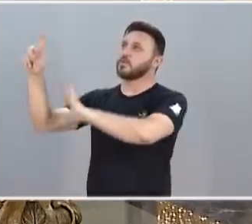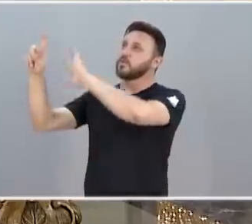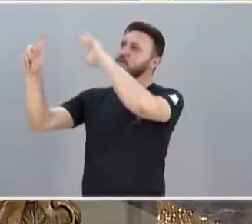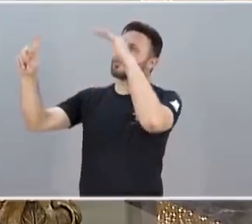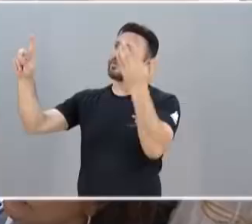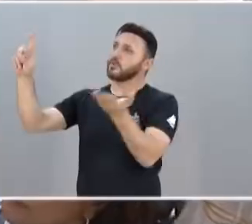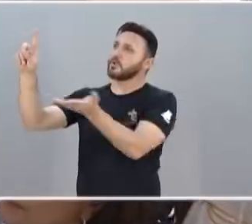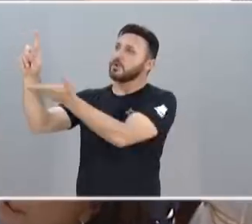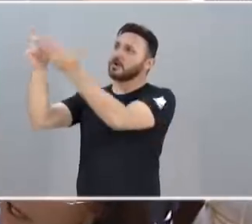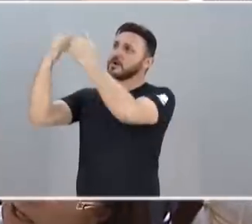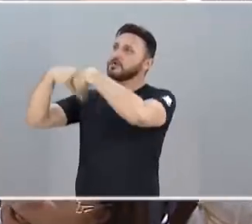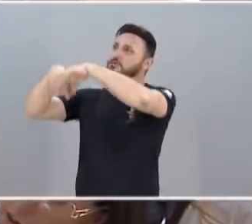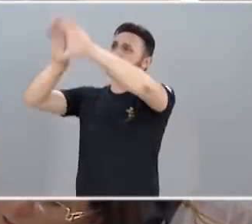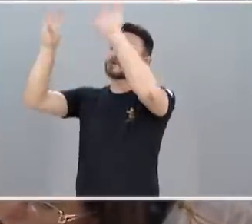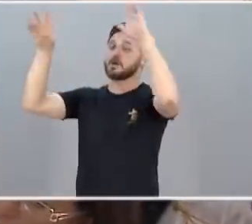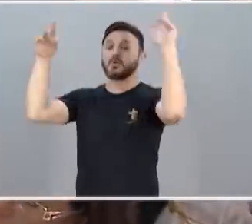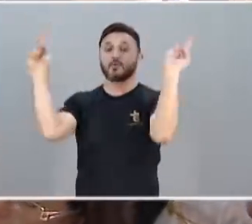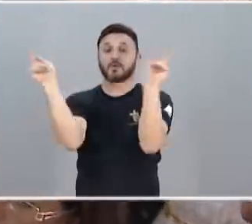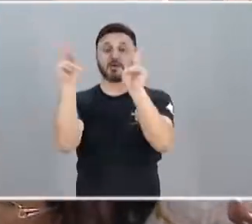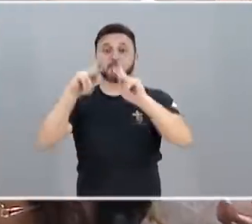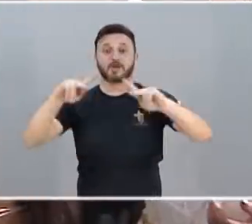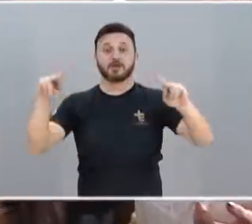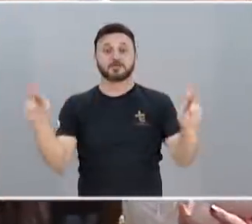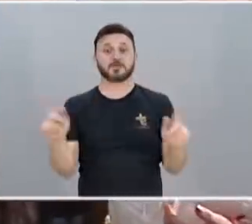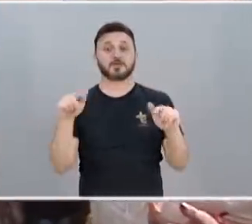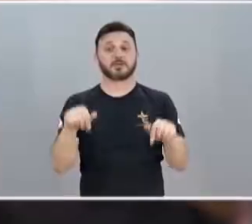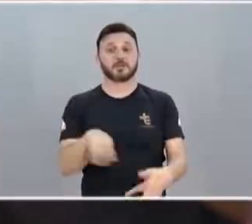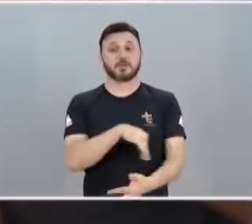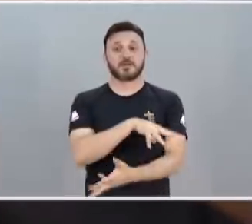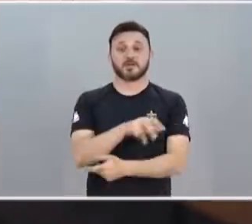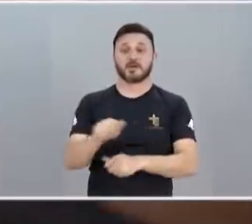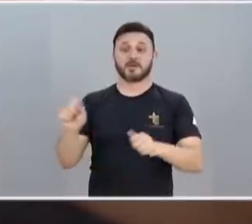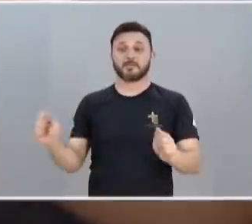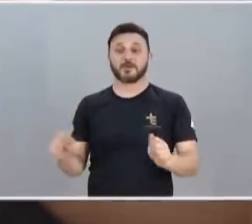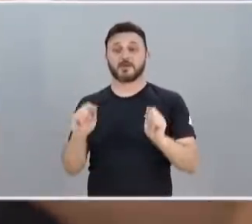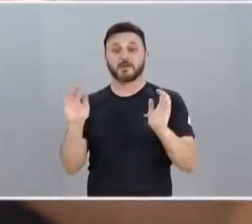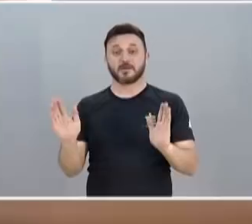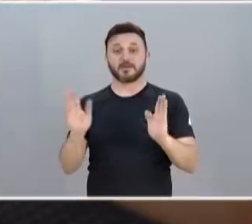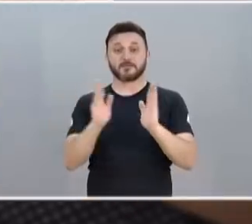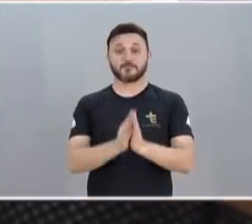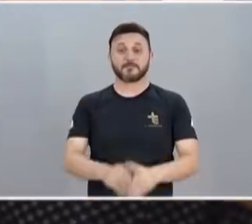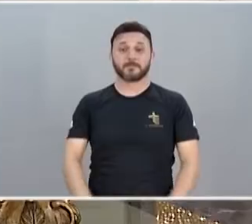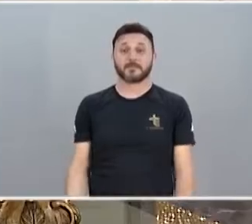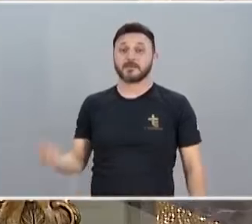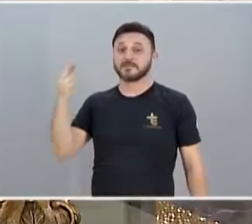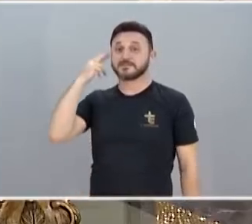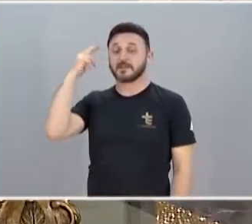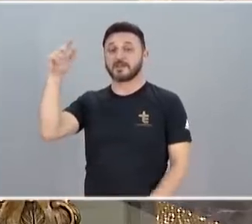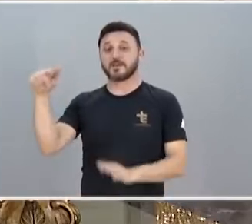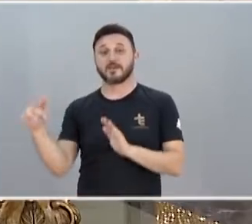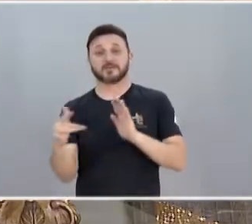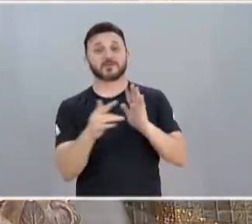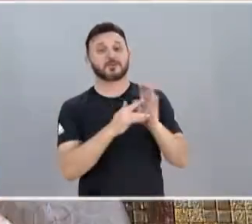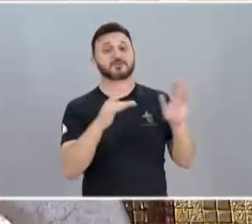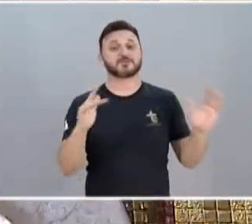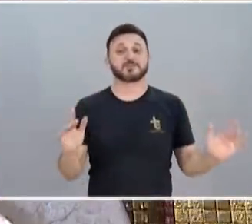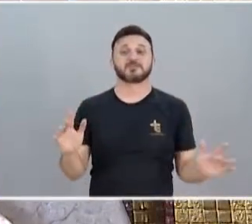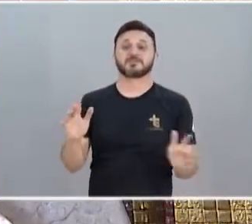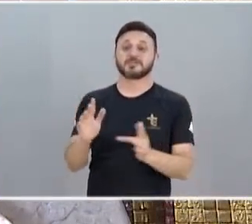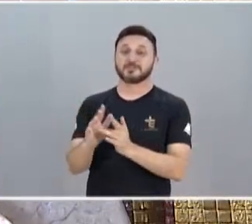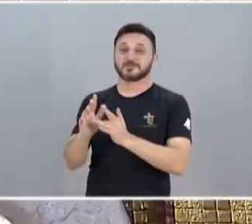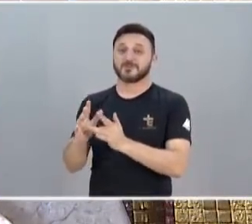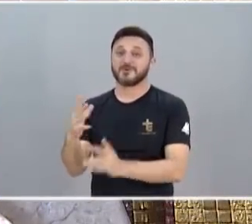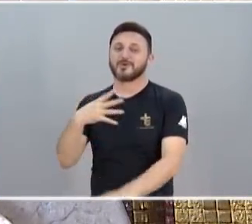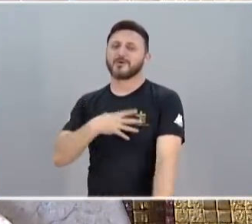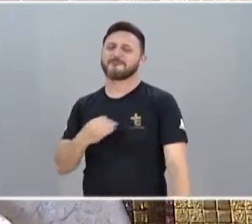Glória a Deus lá nos céus e paz aos seus amém. Senhor nosso